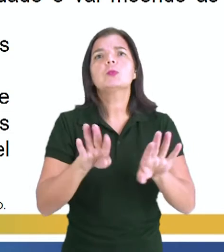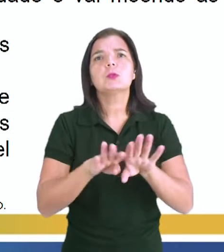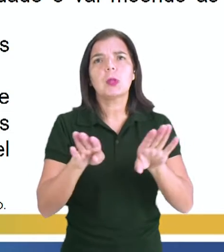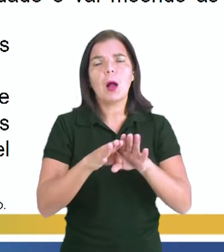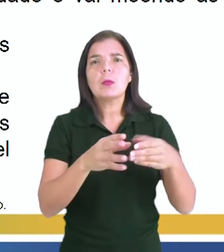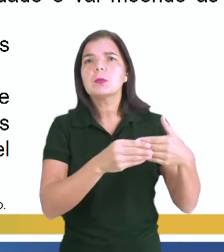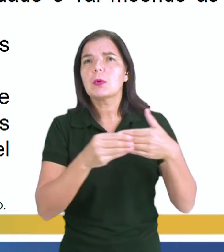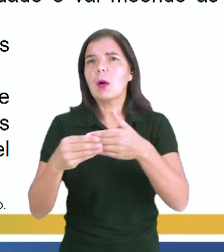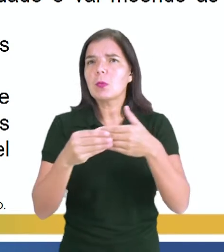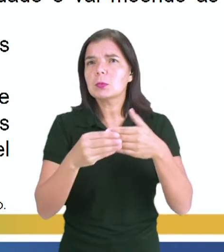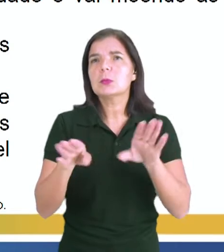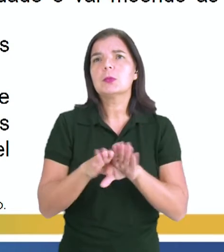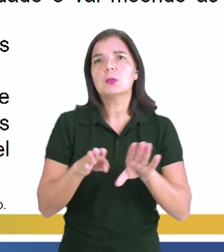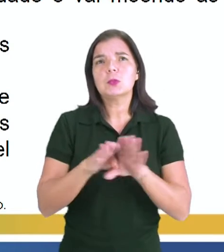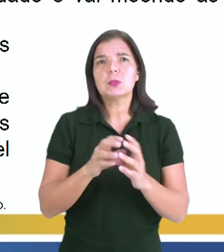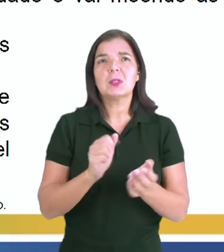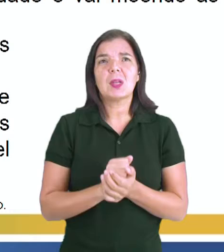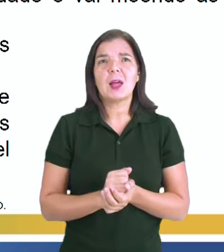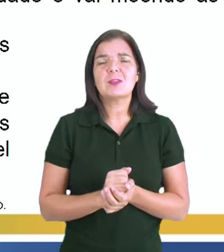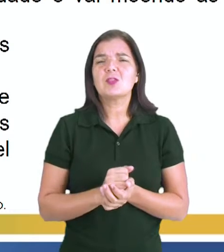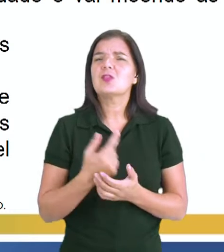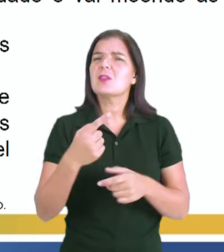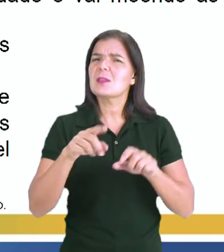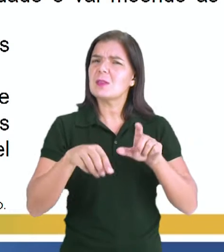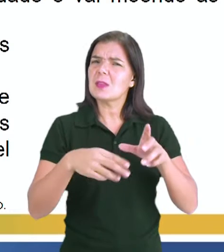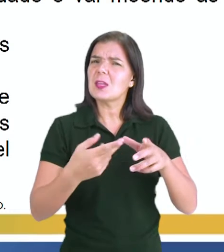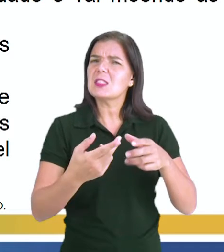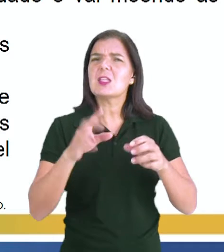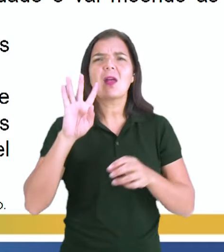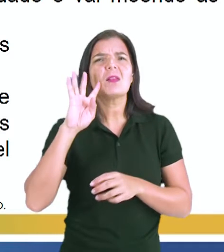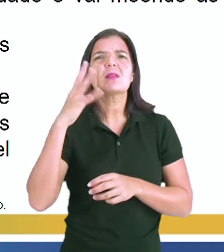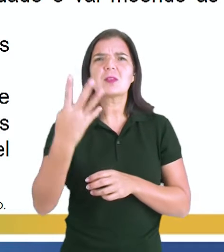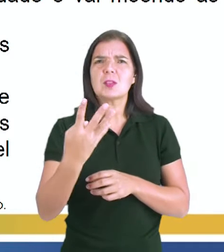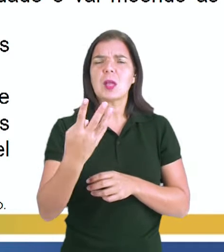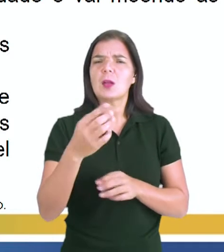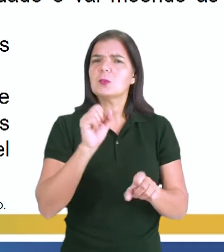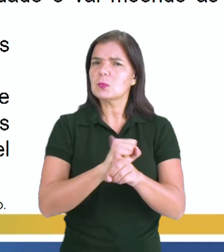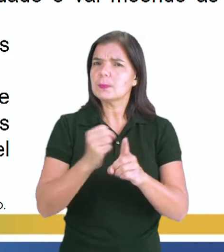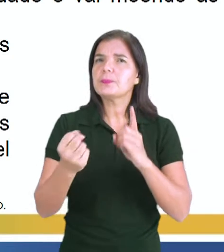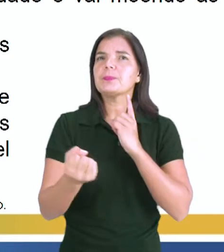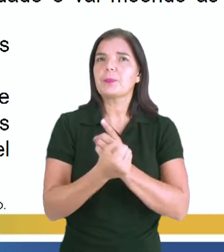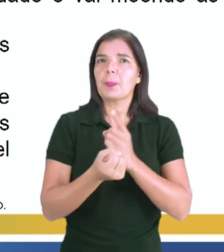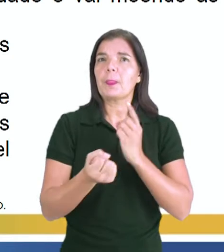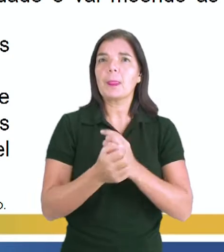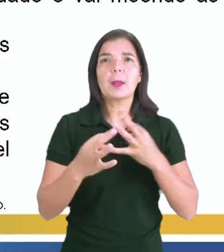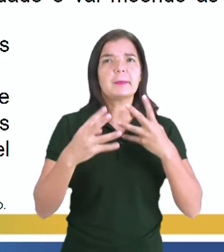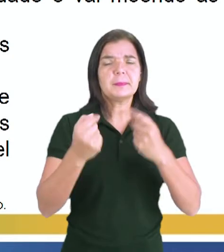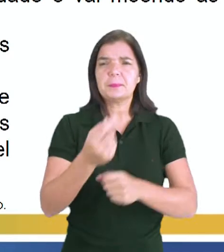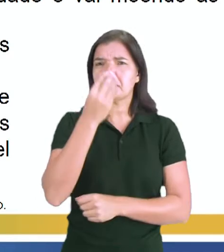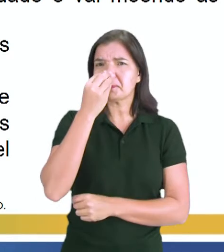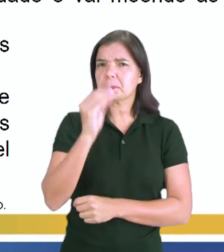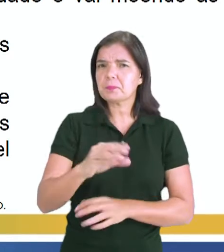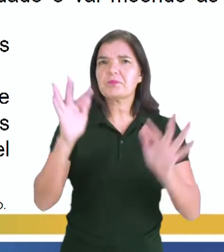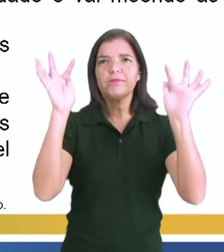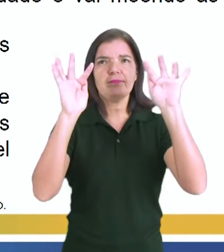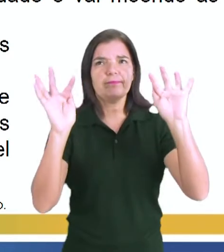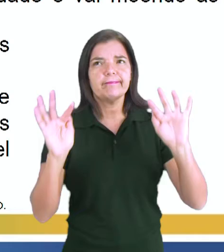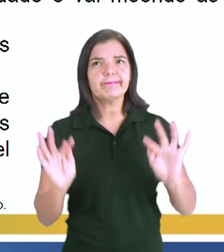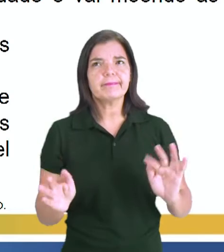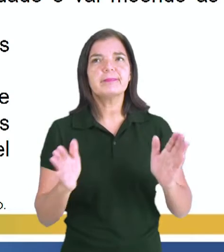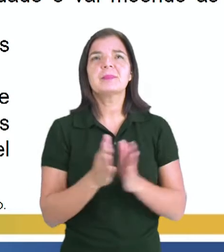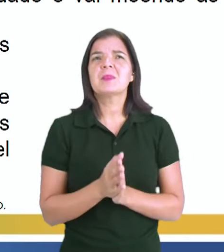sendo levado ao roldão das engrenagens dessa máquina chamada sociedade, que tudo ignora sobre